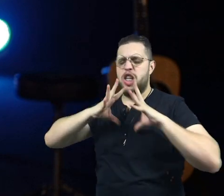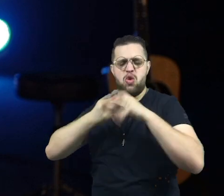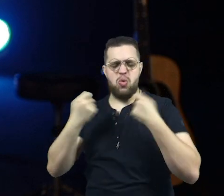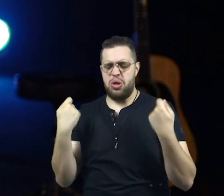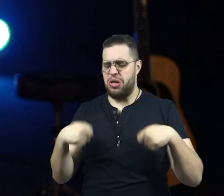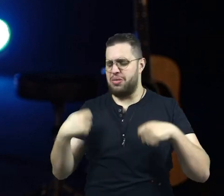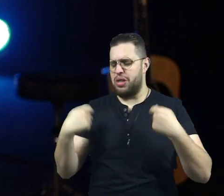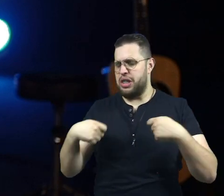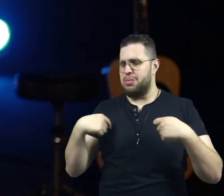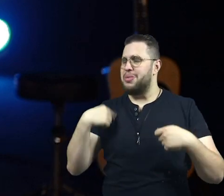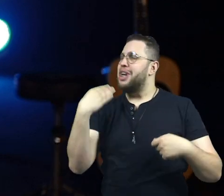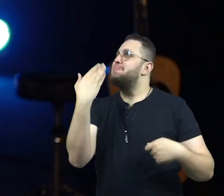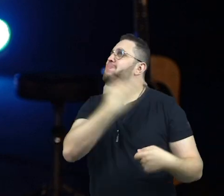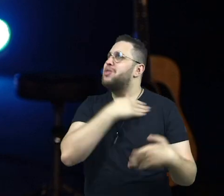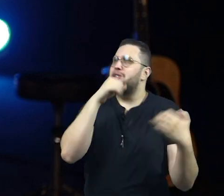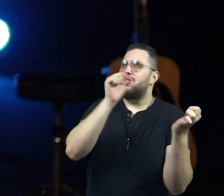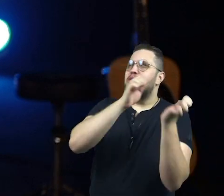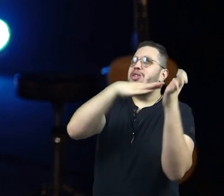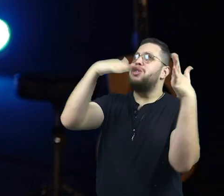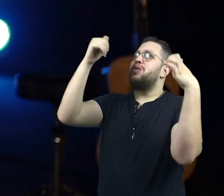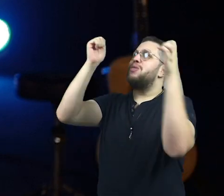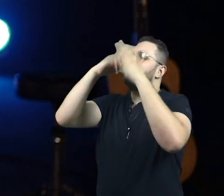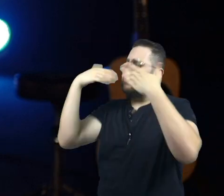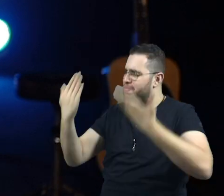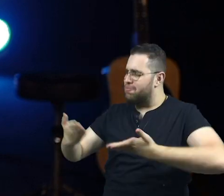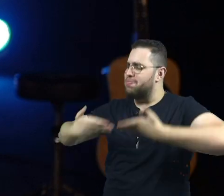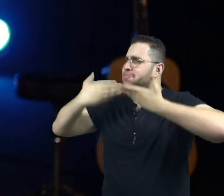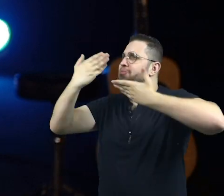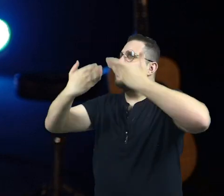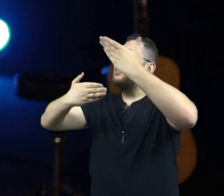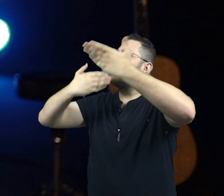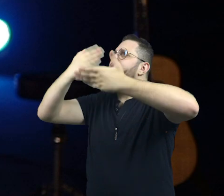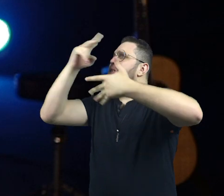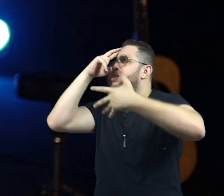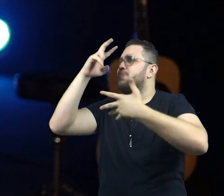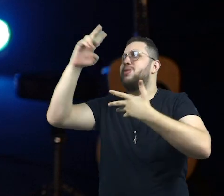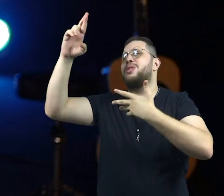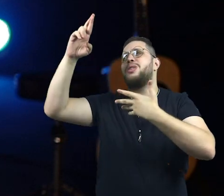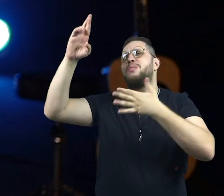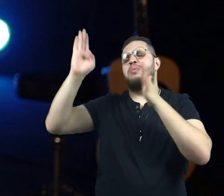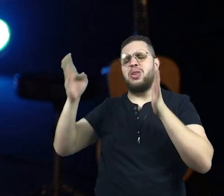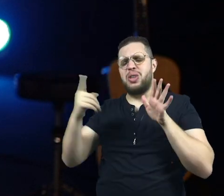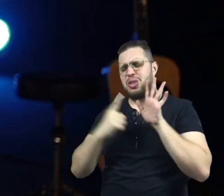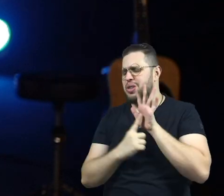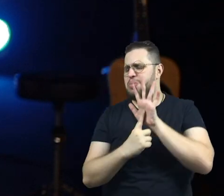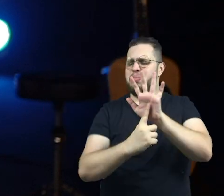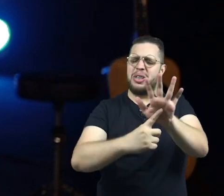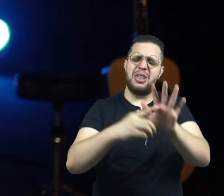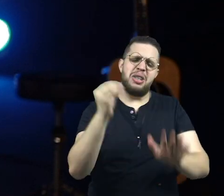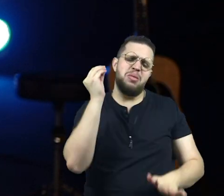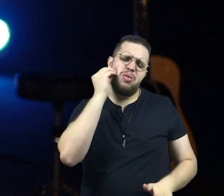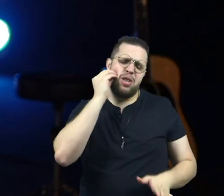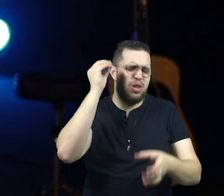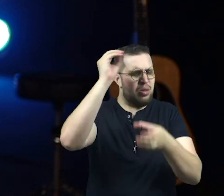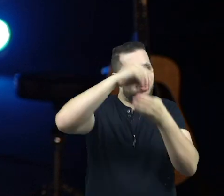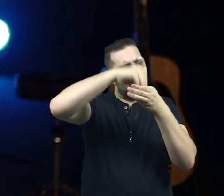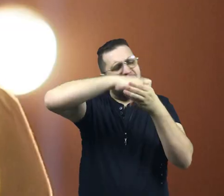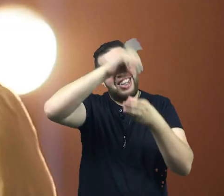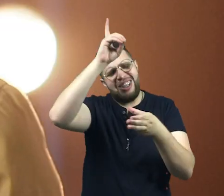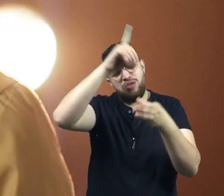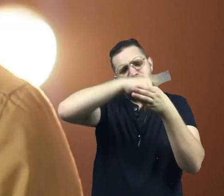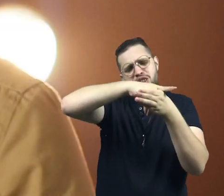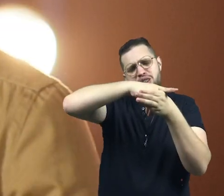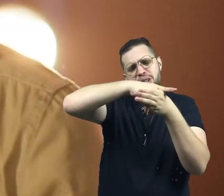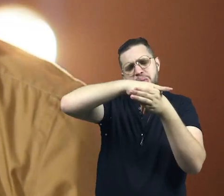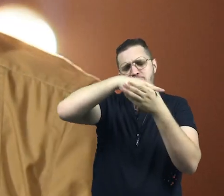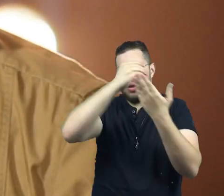nós louvamos e engrandecemos o Teu nome em tudo isso. Ó Pai, nós apresentamos essas ofertas, dízimos, sementes diante de